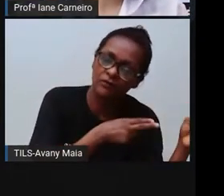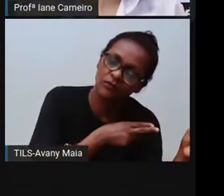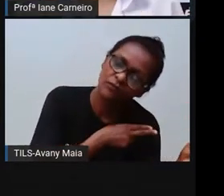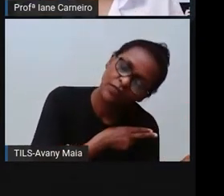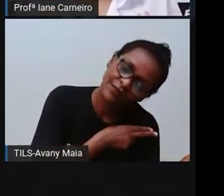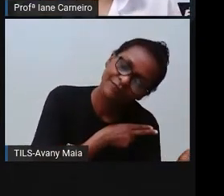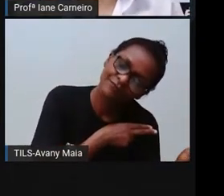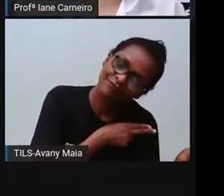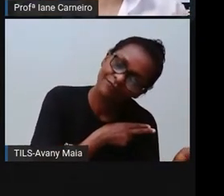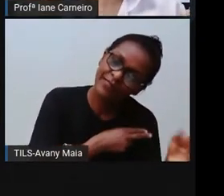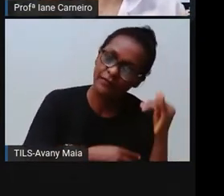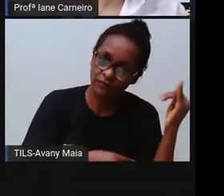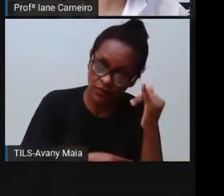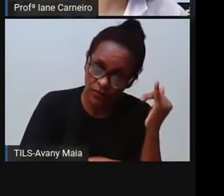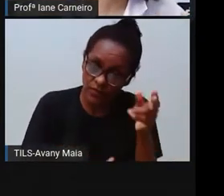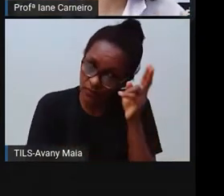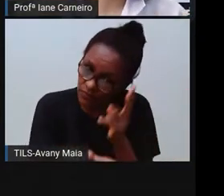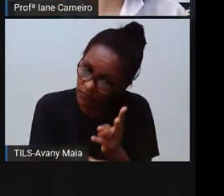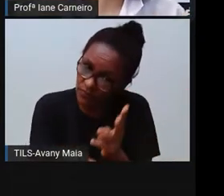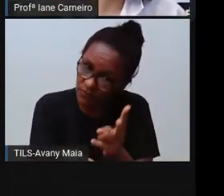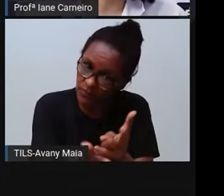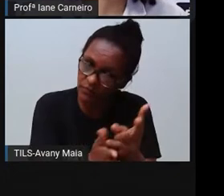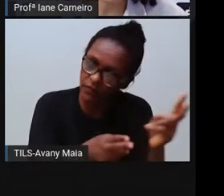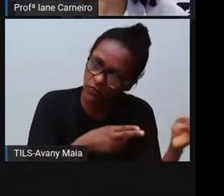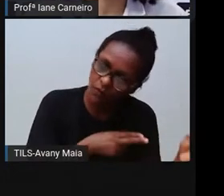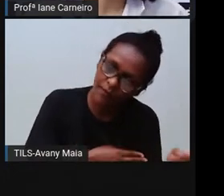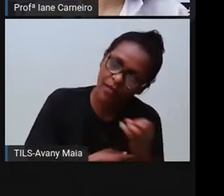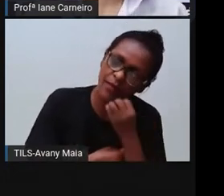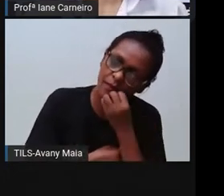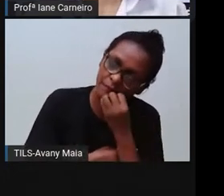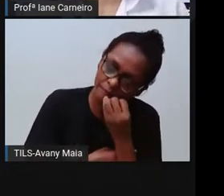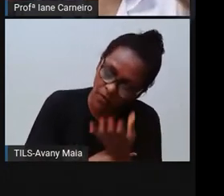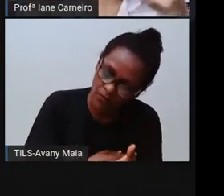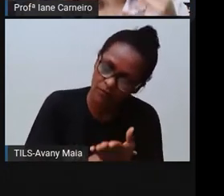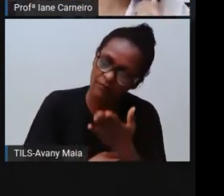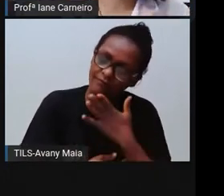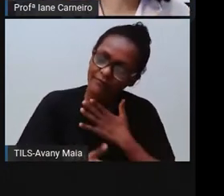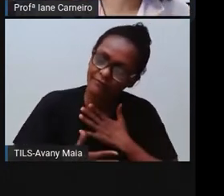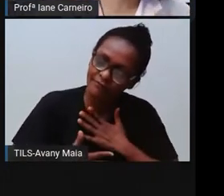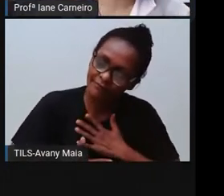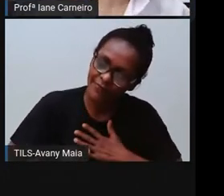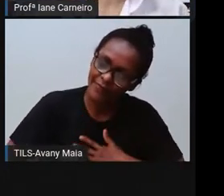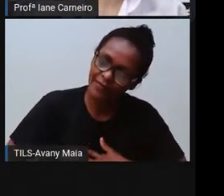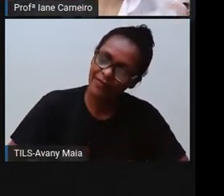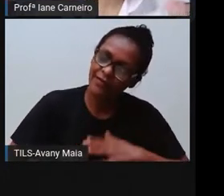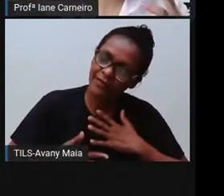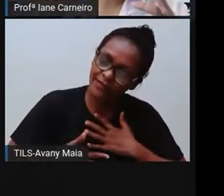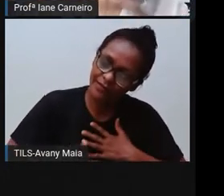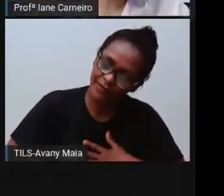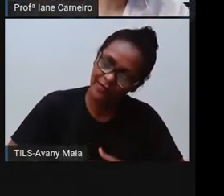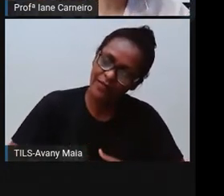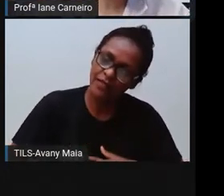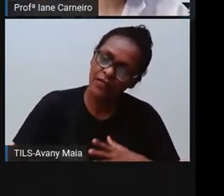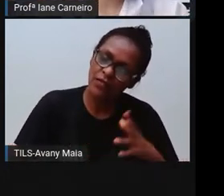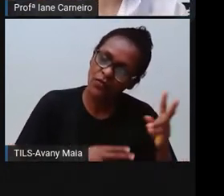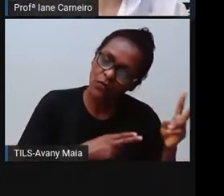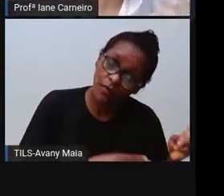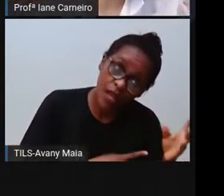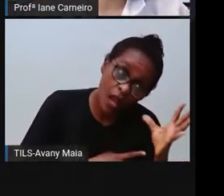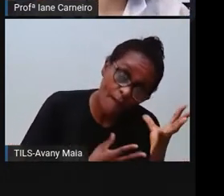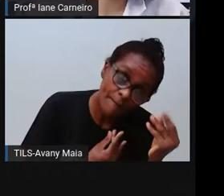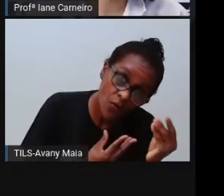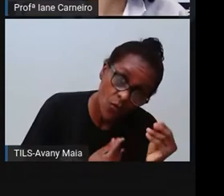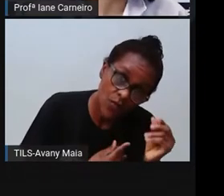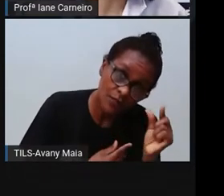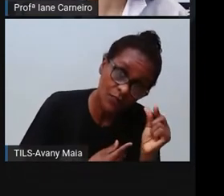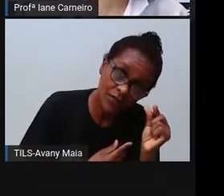como a Pró colocou ali, ó, você fica irritado quando você não dorme bem, né? Você dorme pouco. Quando você dorme pouquinho, você fica no